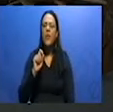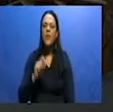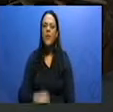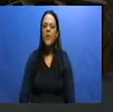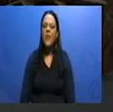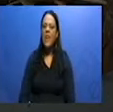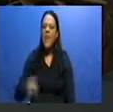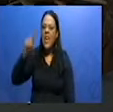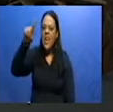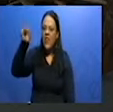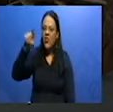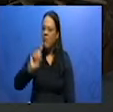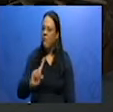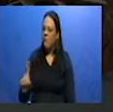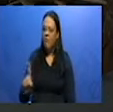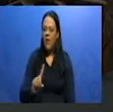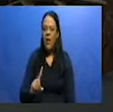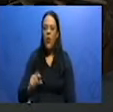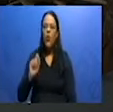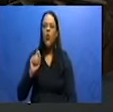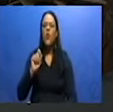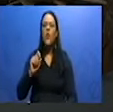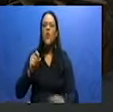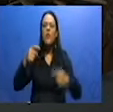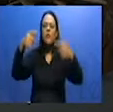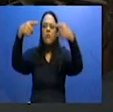é marcar X, quarto ano, né?